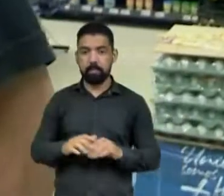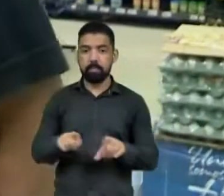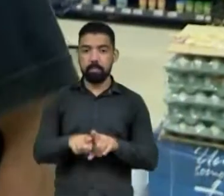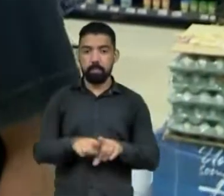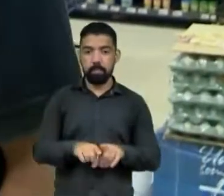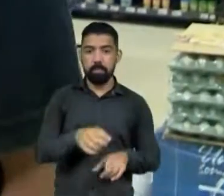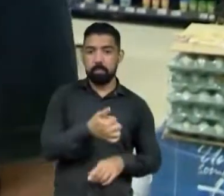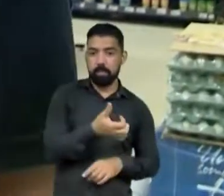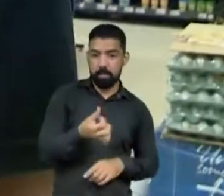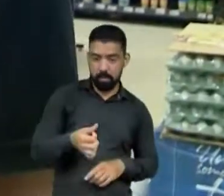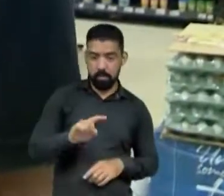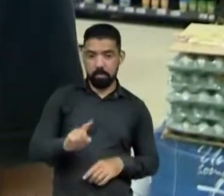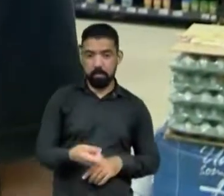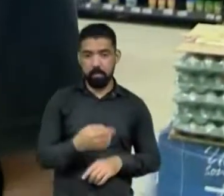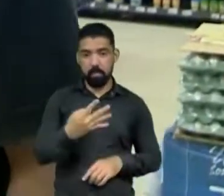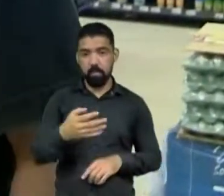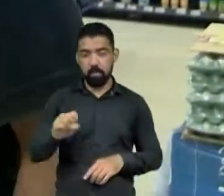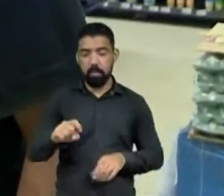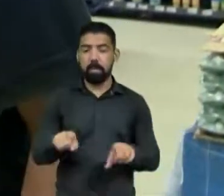16,48% e